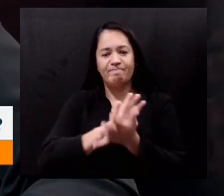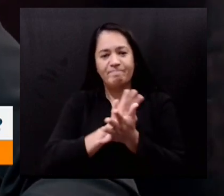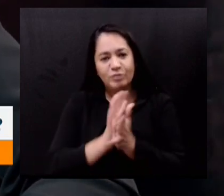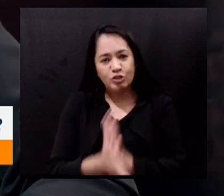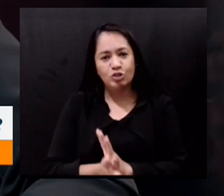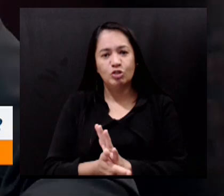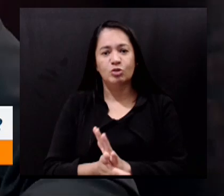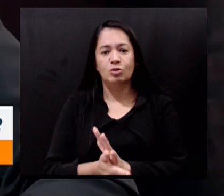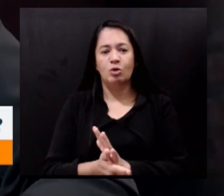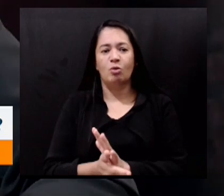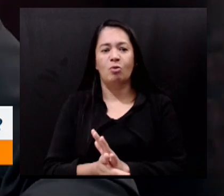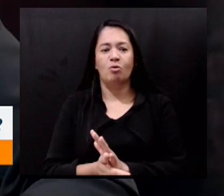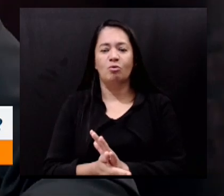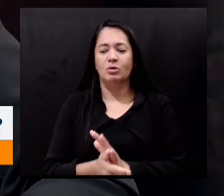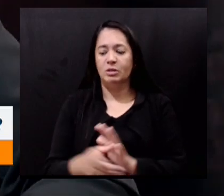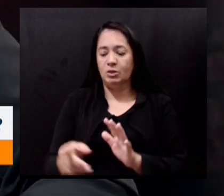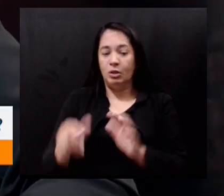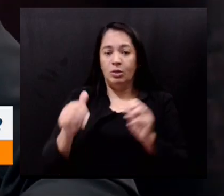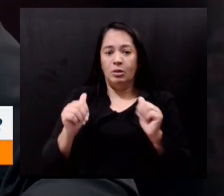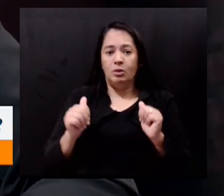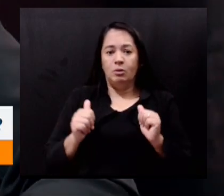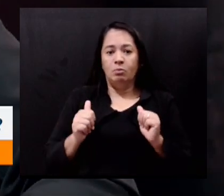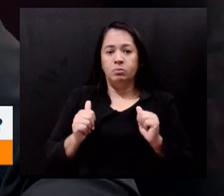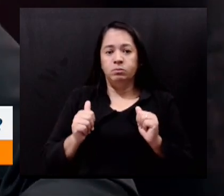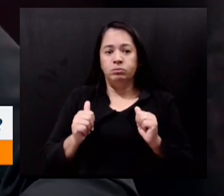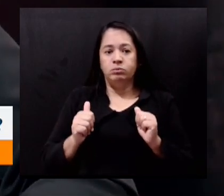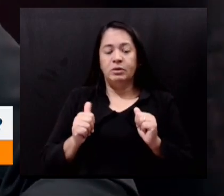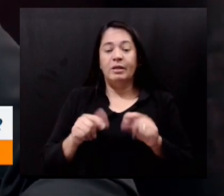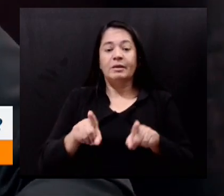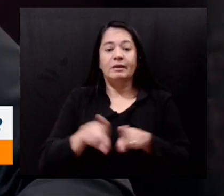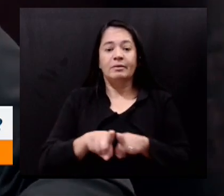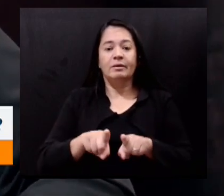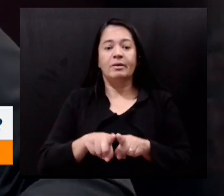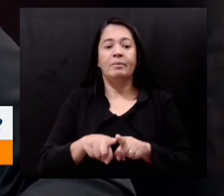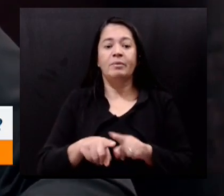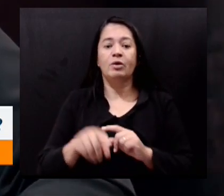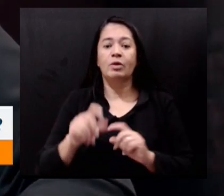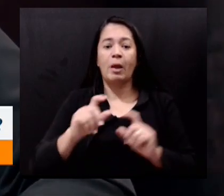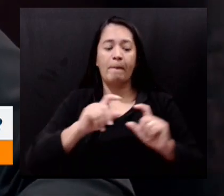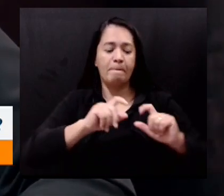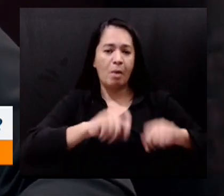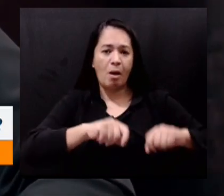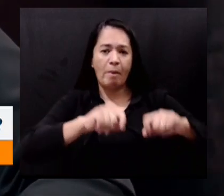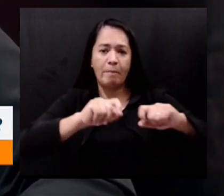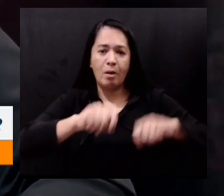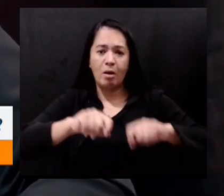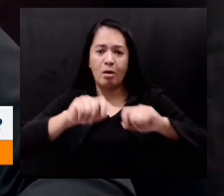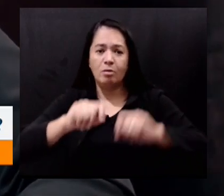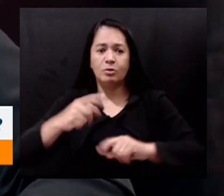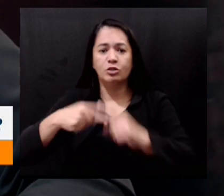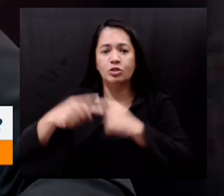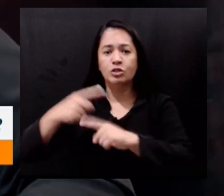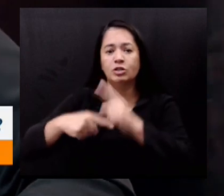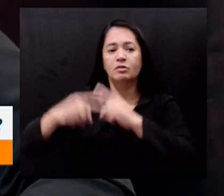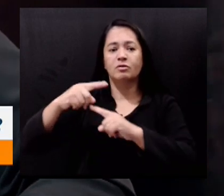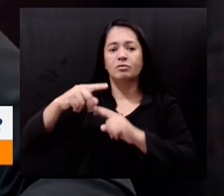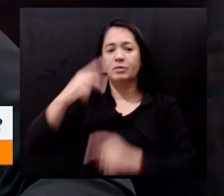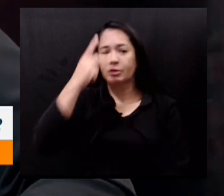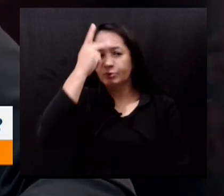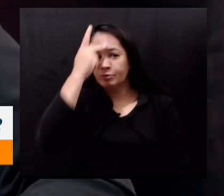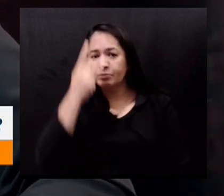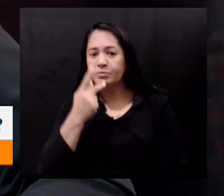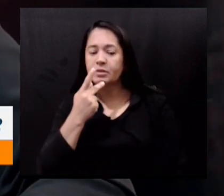o outro e que paralisa também as possibilidades de crescimento e desenvolvimento pessoal e desenvolvimento